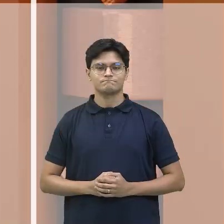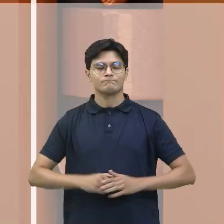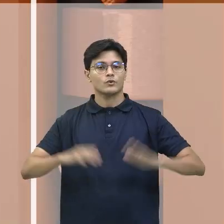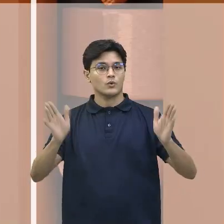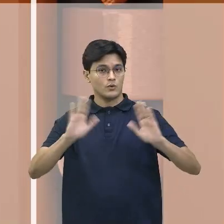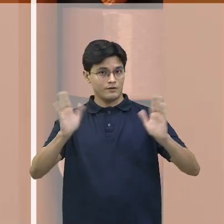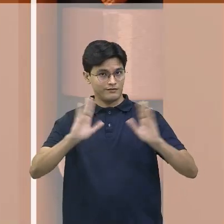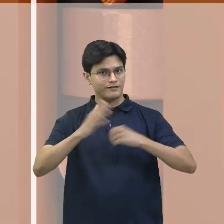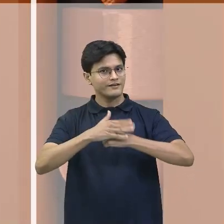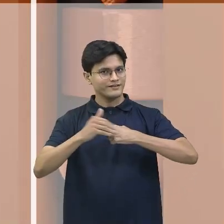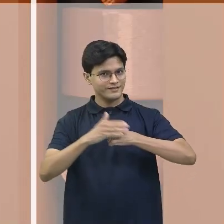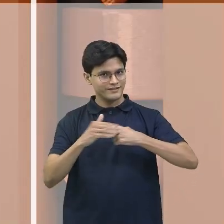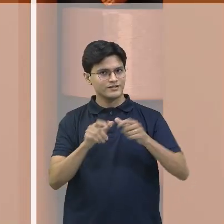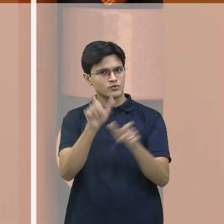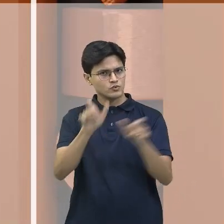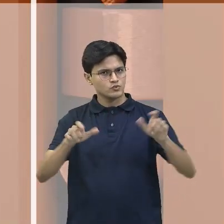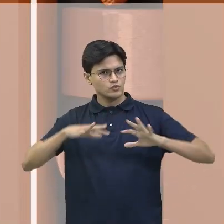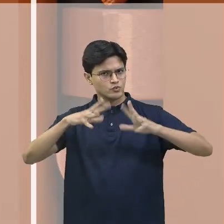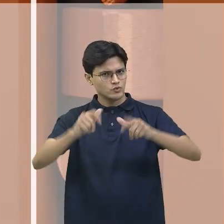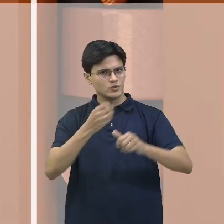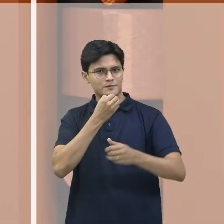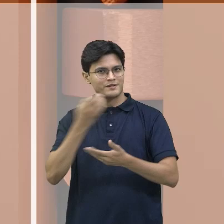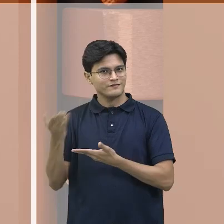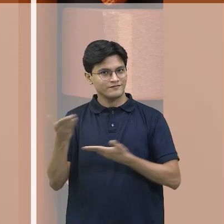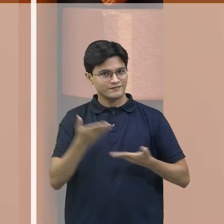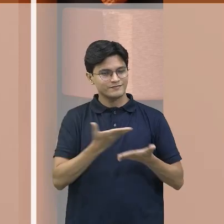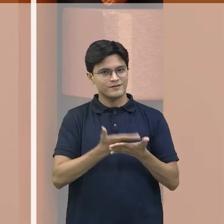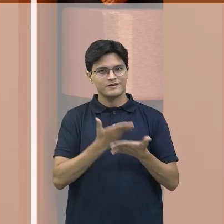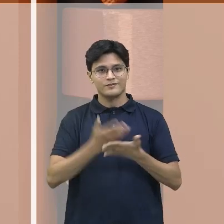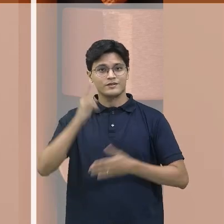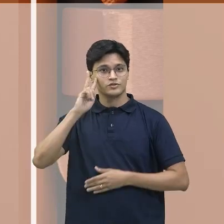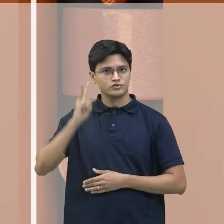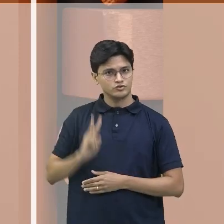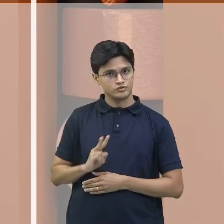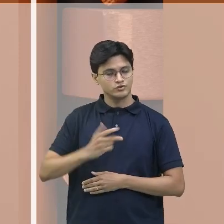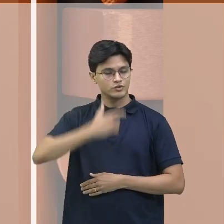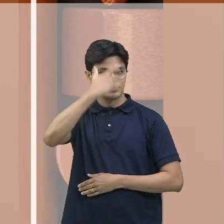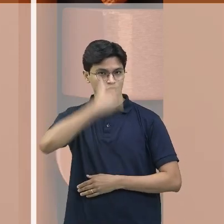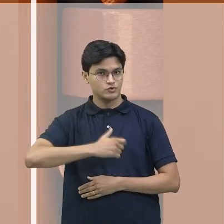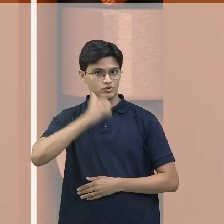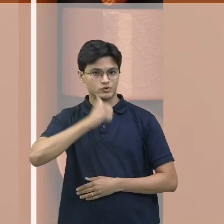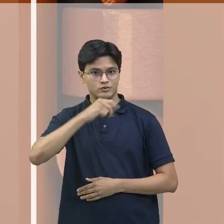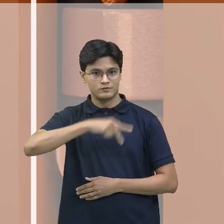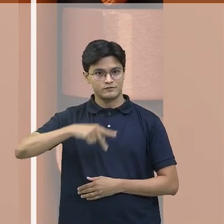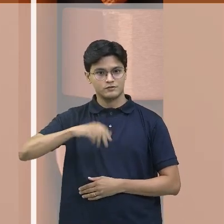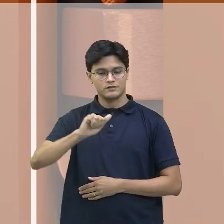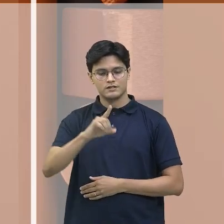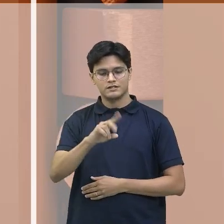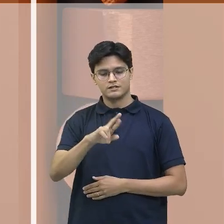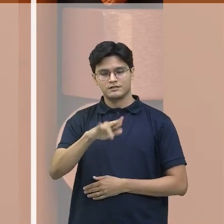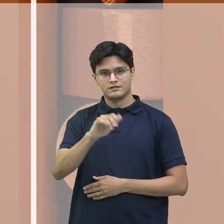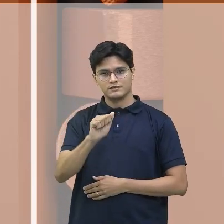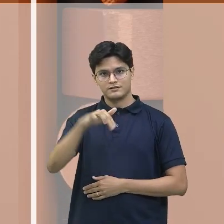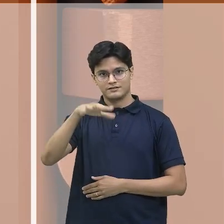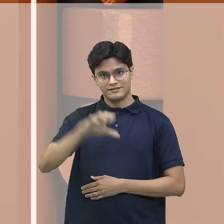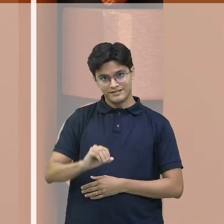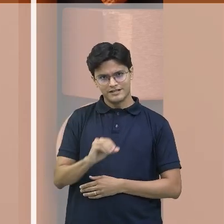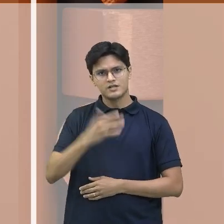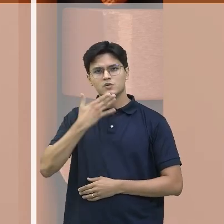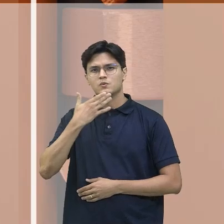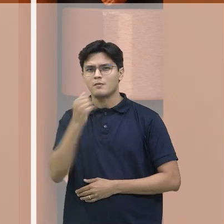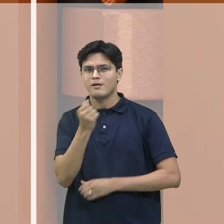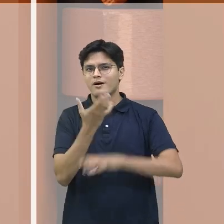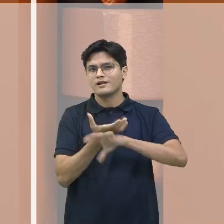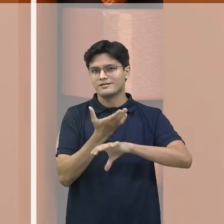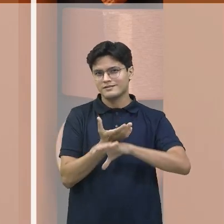Olá, meus queridos, sejam todos bem-vindos a mais uma aula de História. Eu sou a professora Adriana Cabral, do Melhor Componente, e te